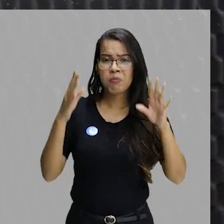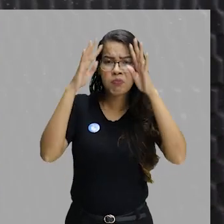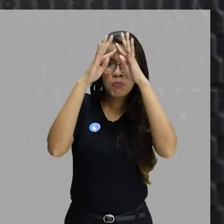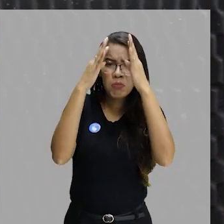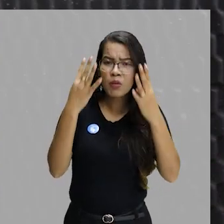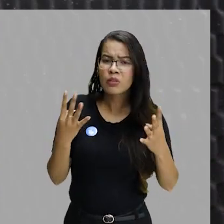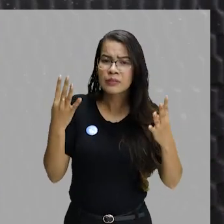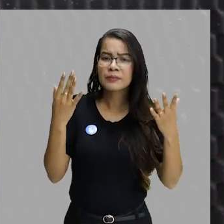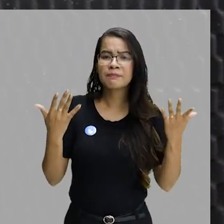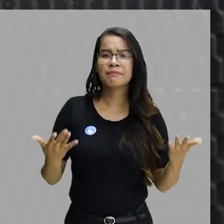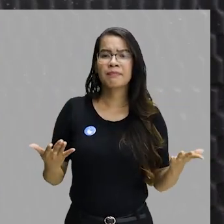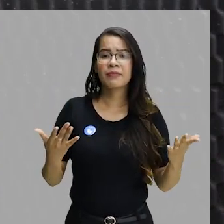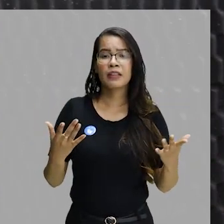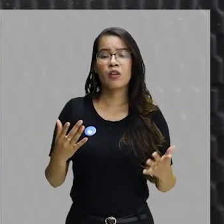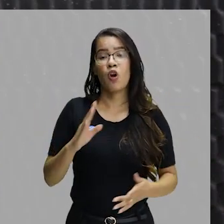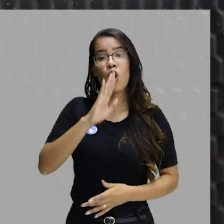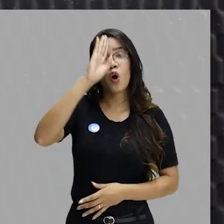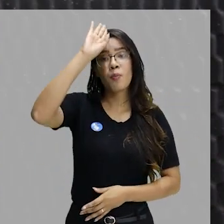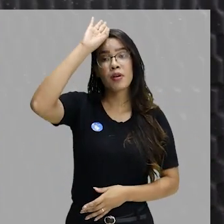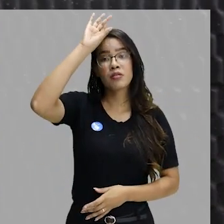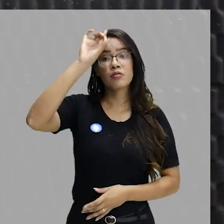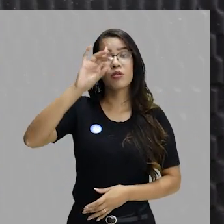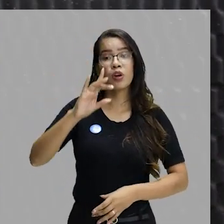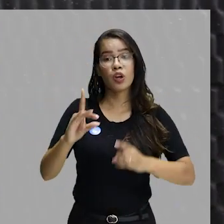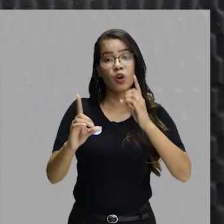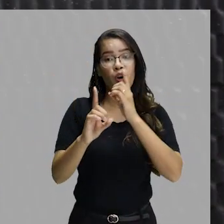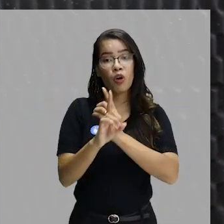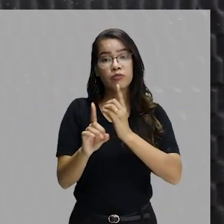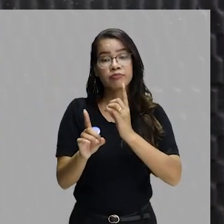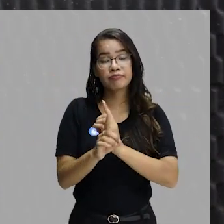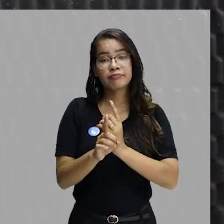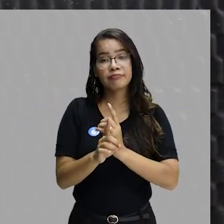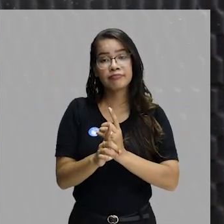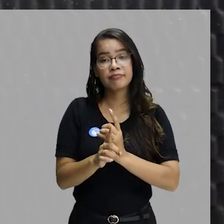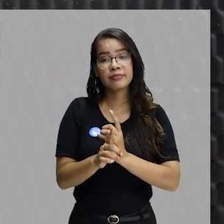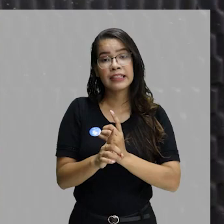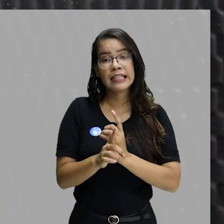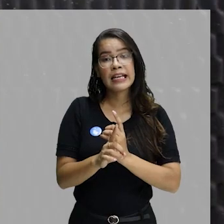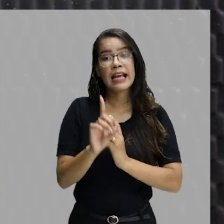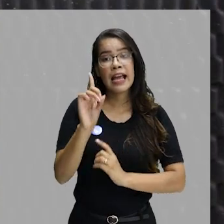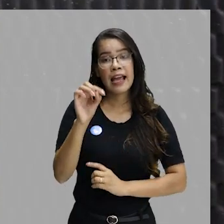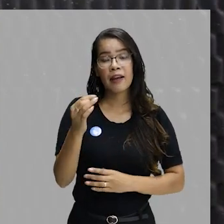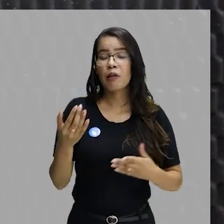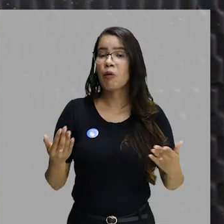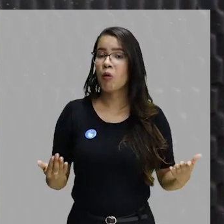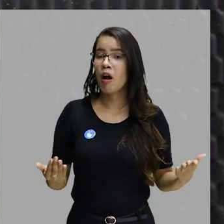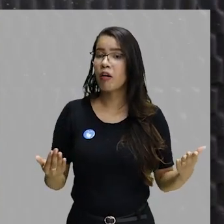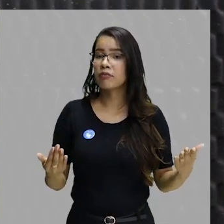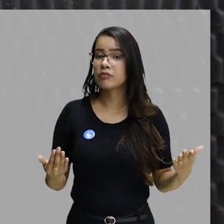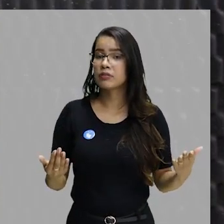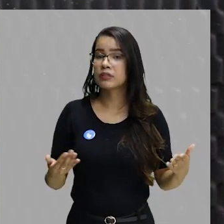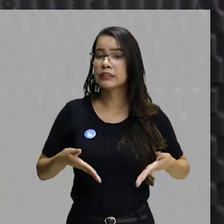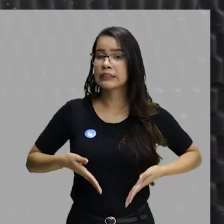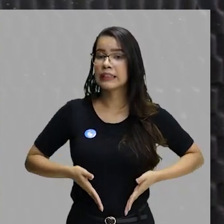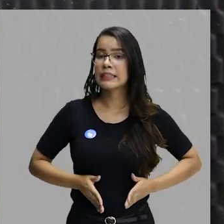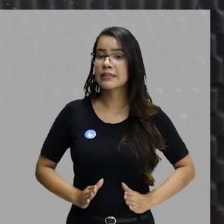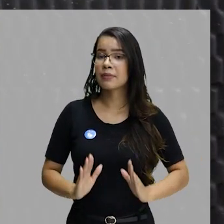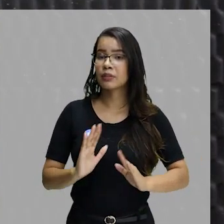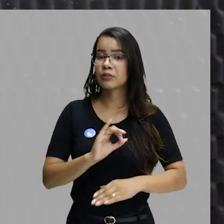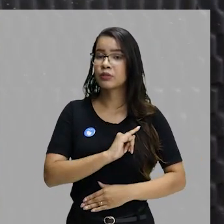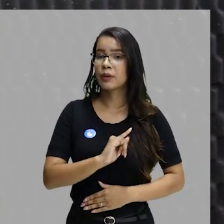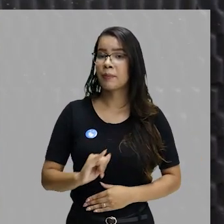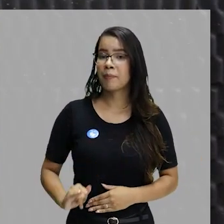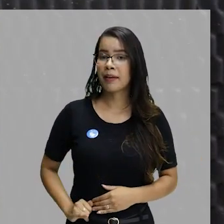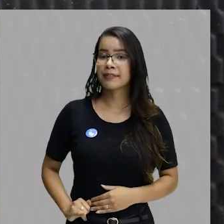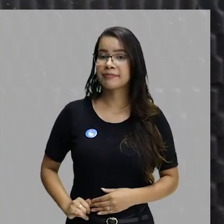mãos de Otávio, e dessa forma, com a centralização, o Senado busca o quê? Uma estabilidade, ou seja, nasce o